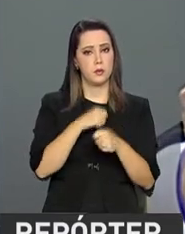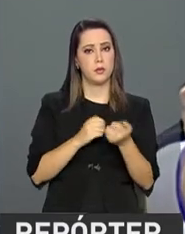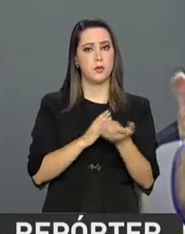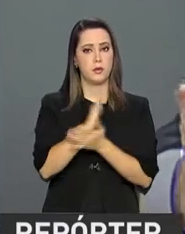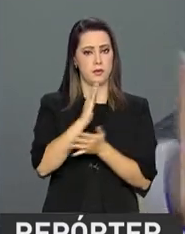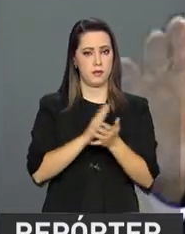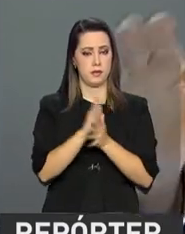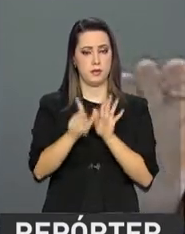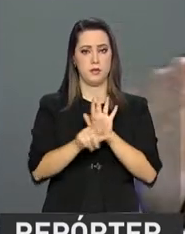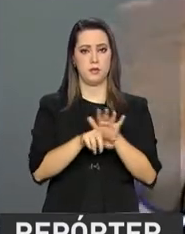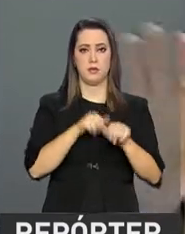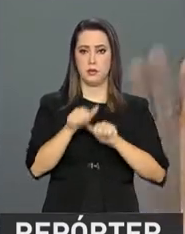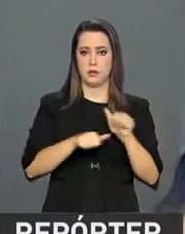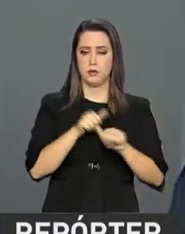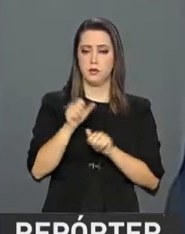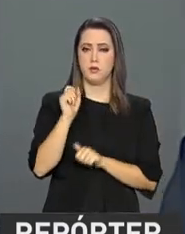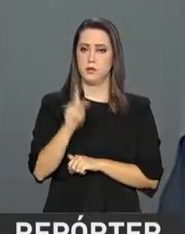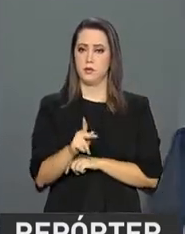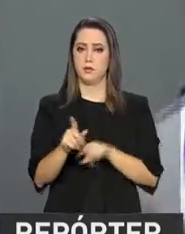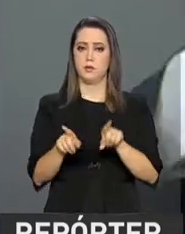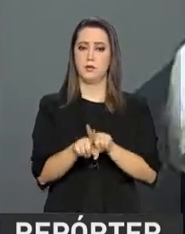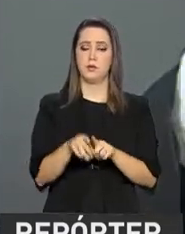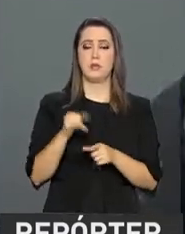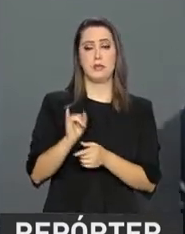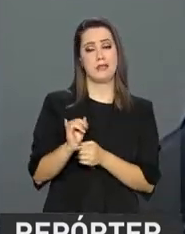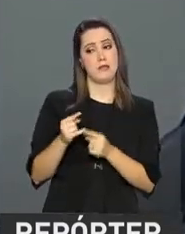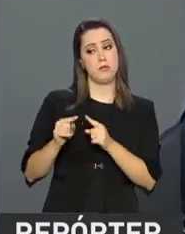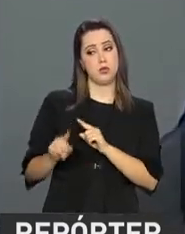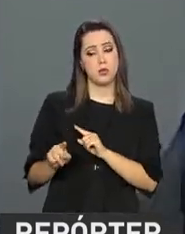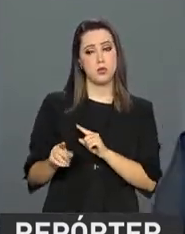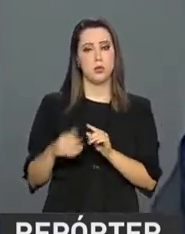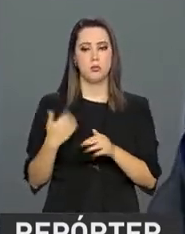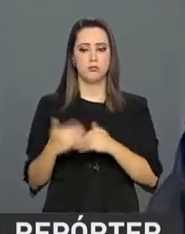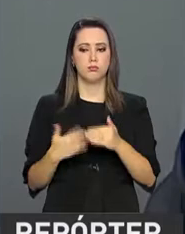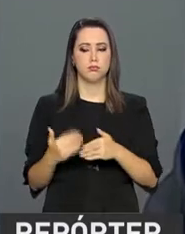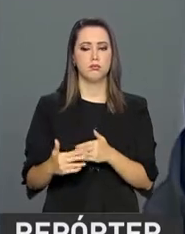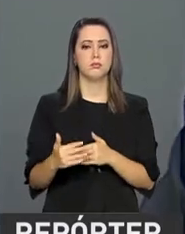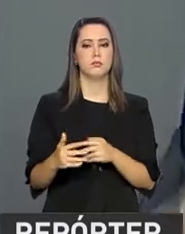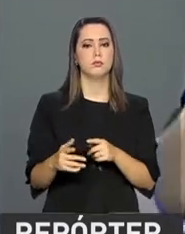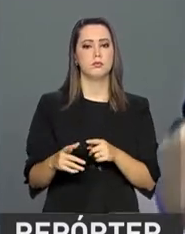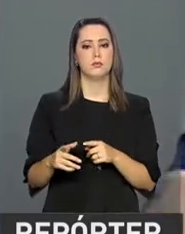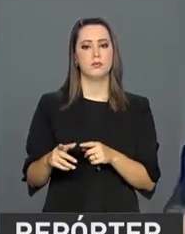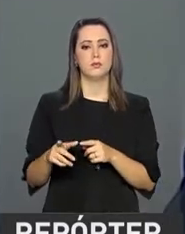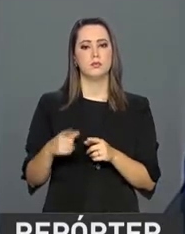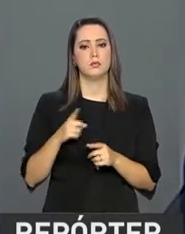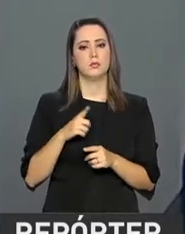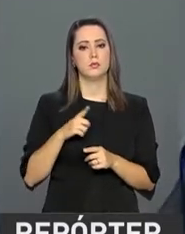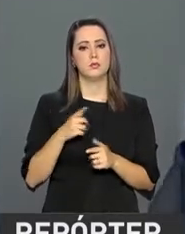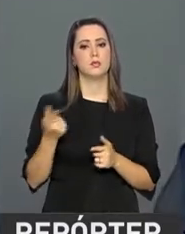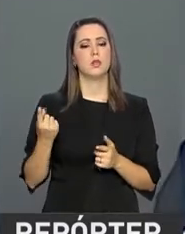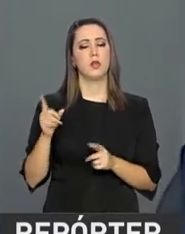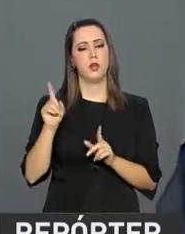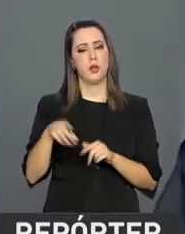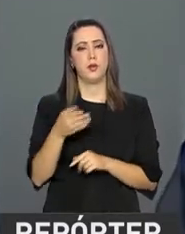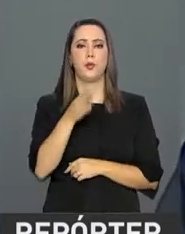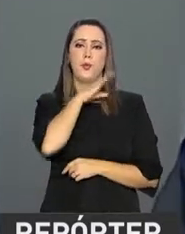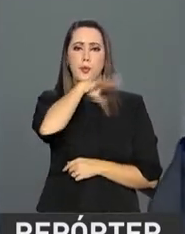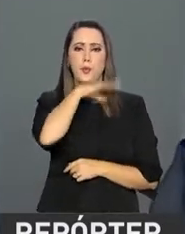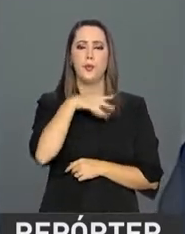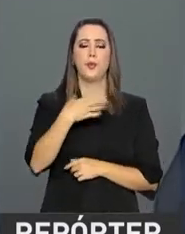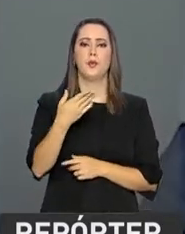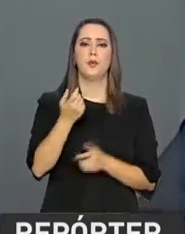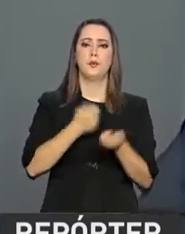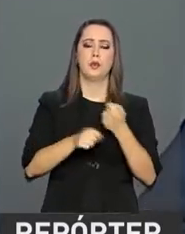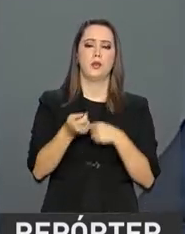não seja votado não seja aprovado durante o ano eu pude certamente será negativo é difícil mensurar